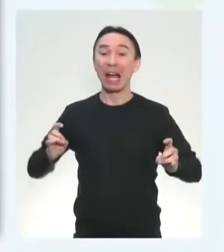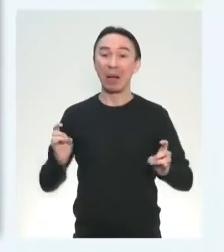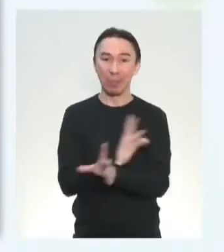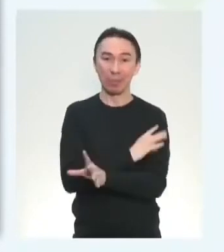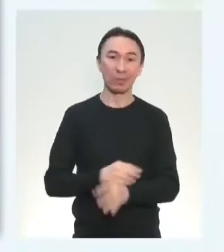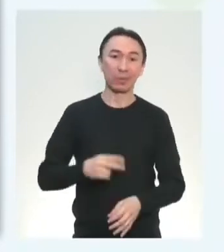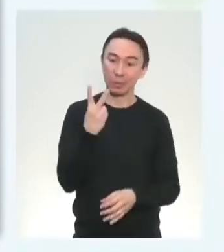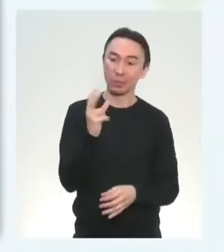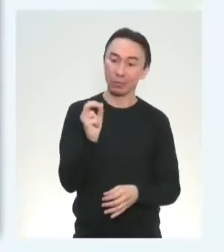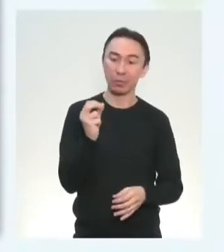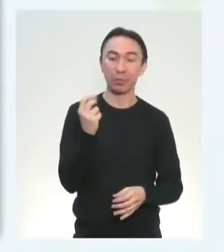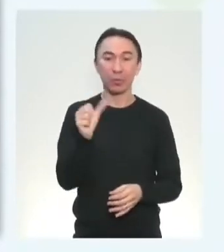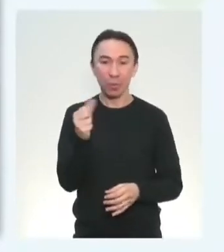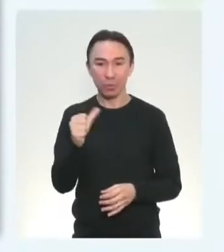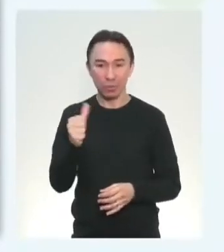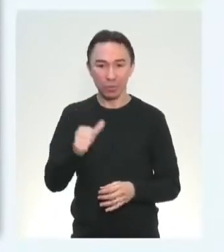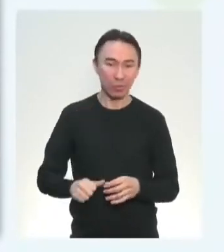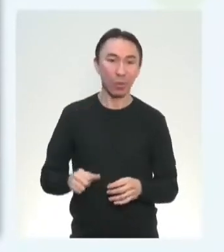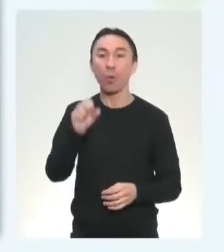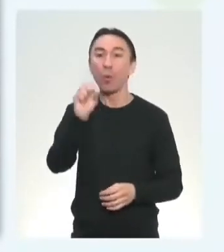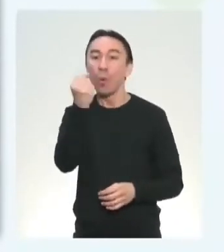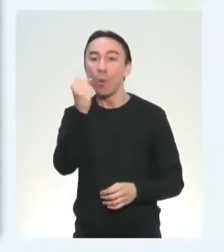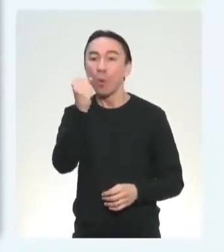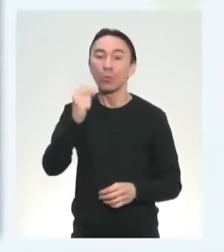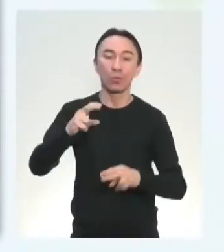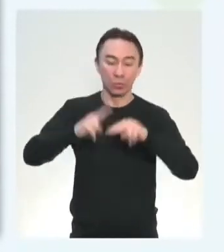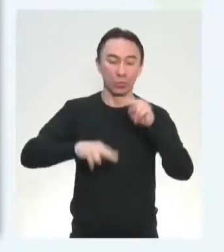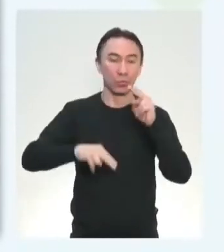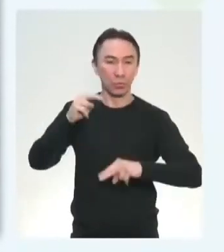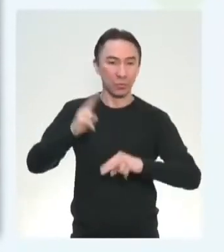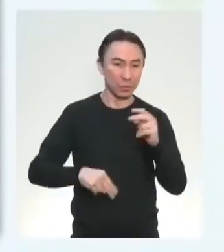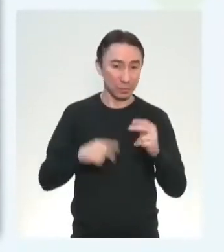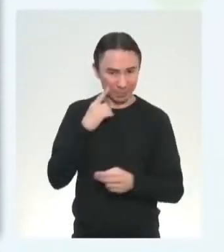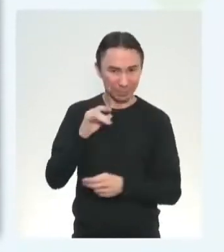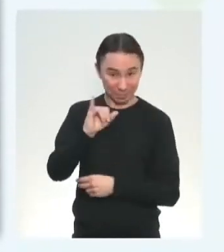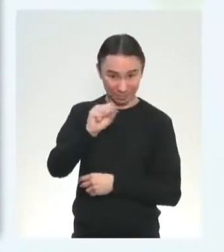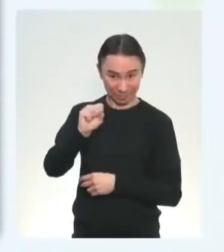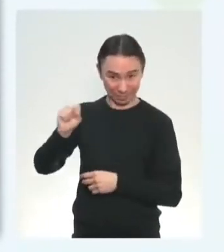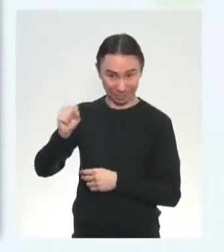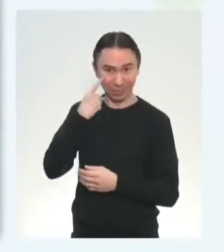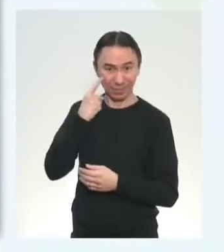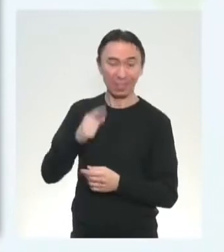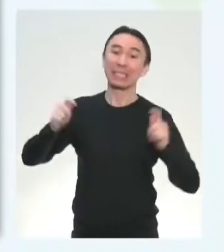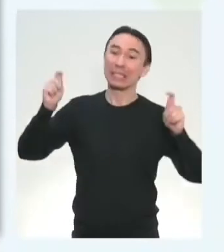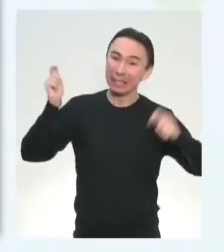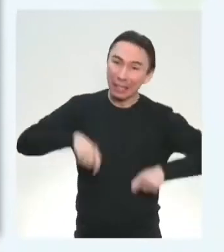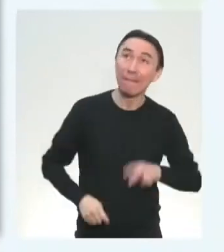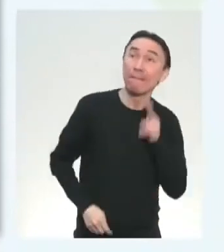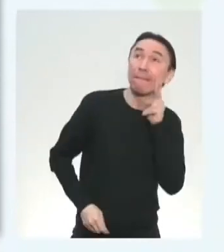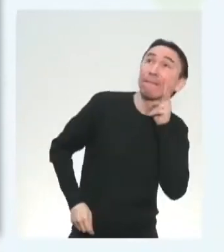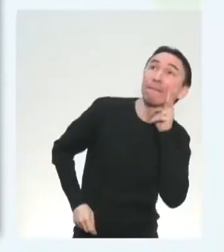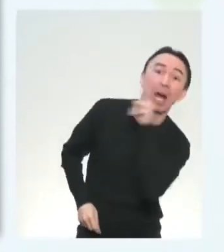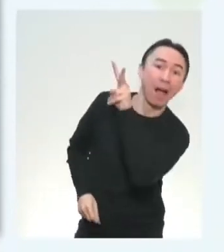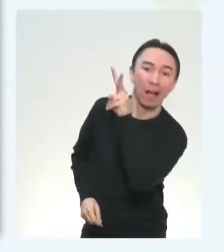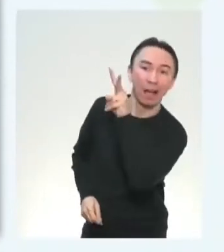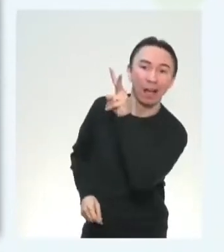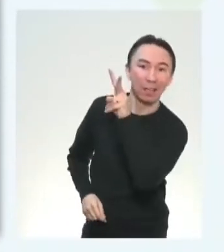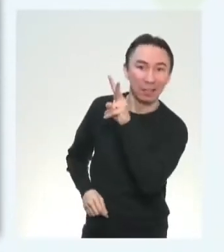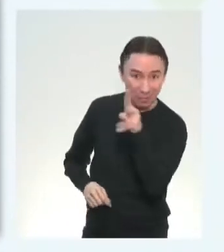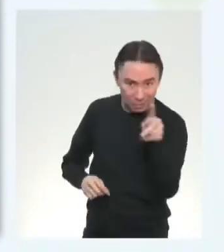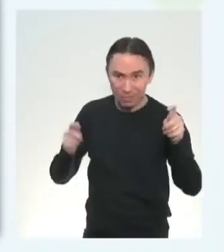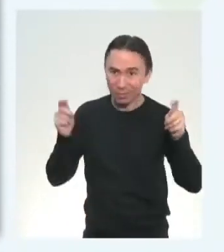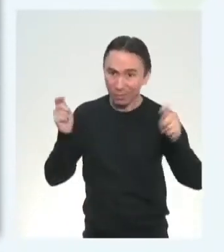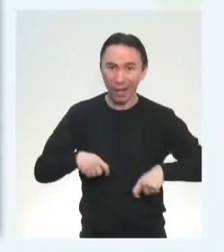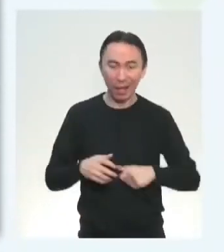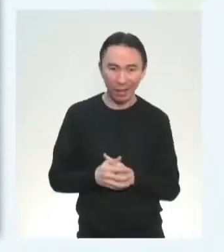missão STS-135. Você sabia que a ISS pode ser vista da Terra a olho nu? Acesse este